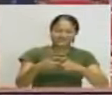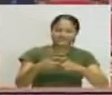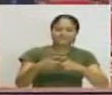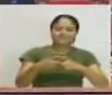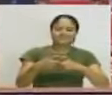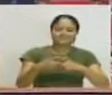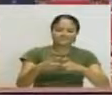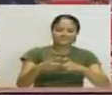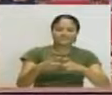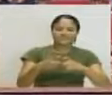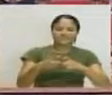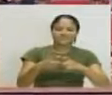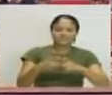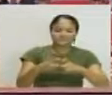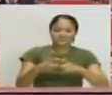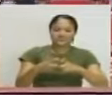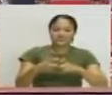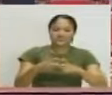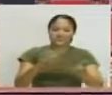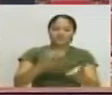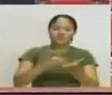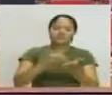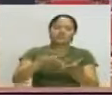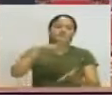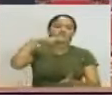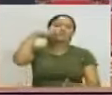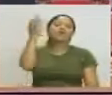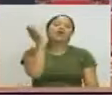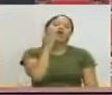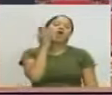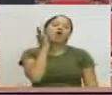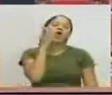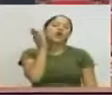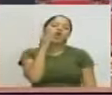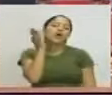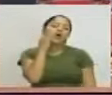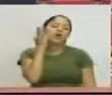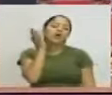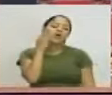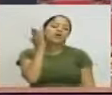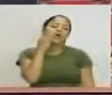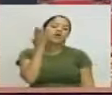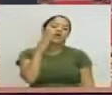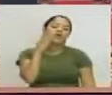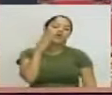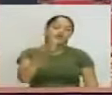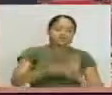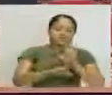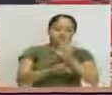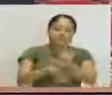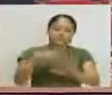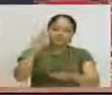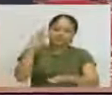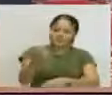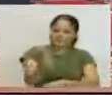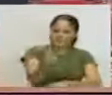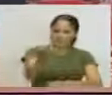é falta de vergonha na cara daqueles que têm a autoridade e o poder nas mãos de aplicar lá o dinheiro que está sendo pago em